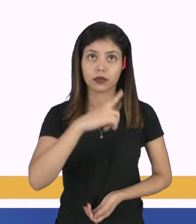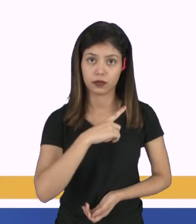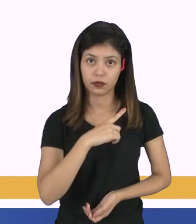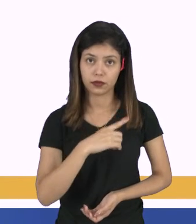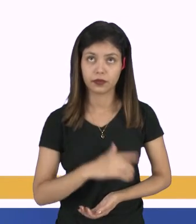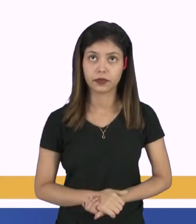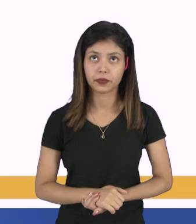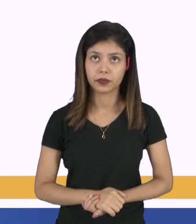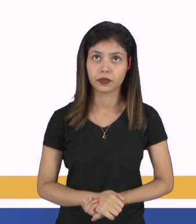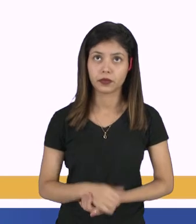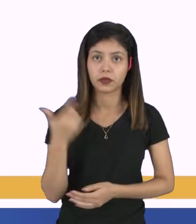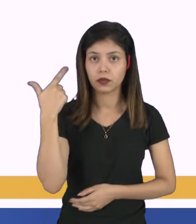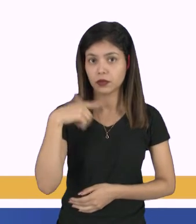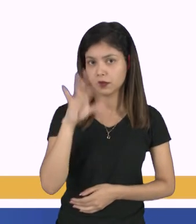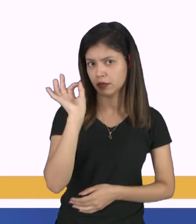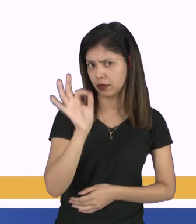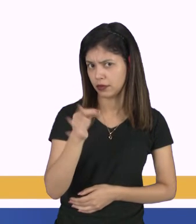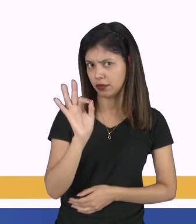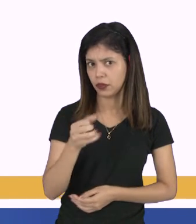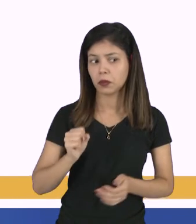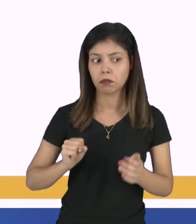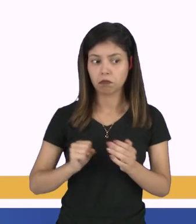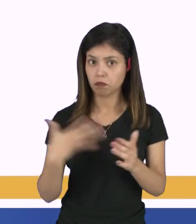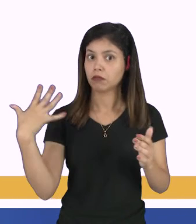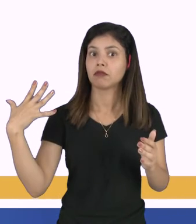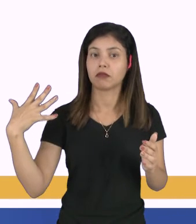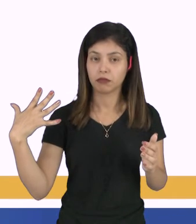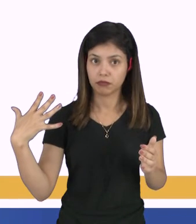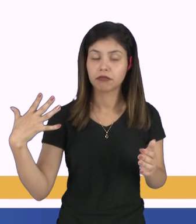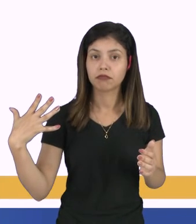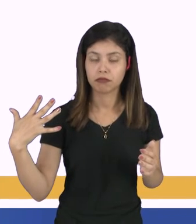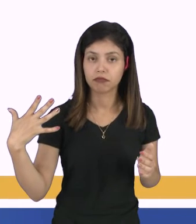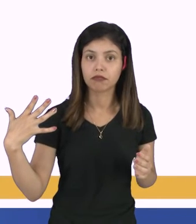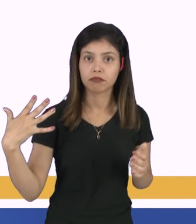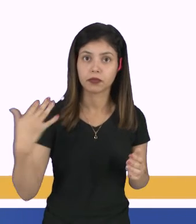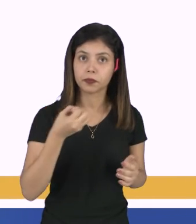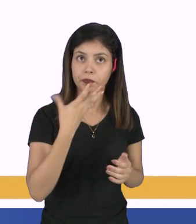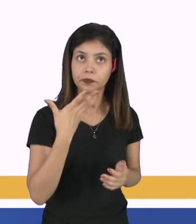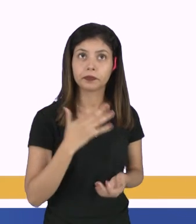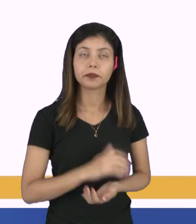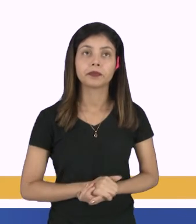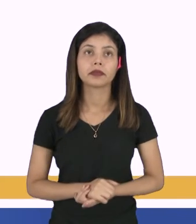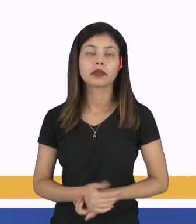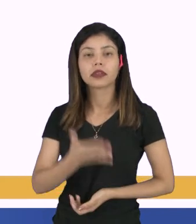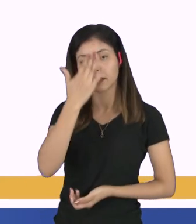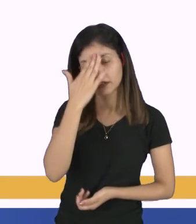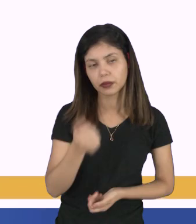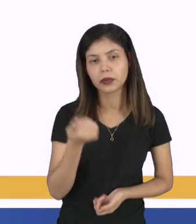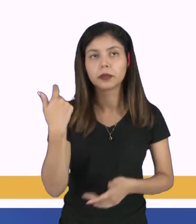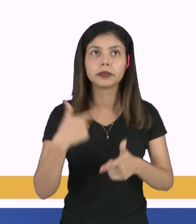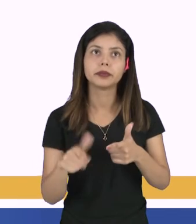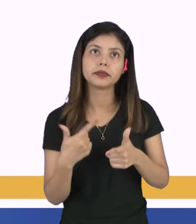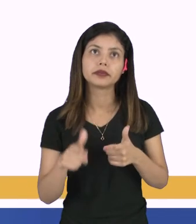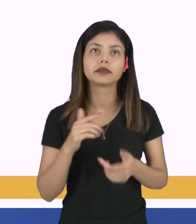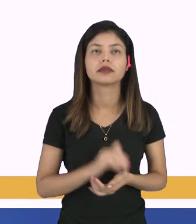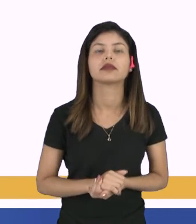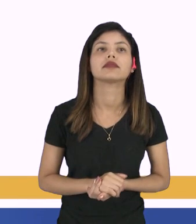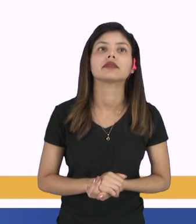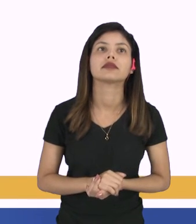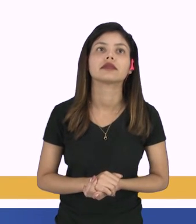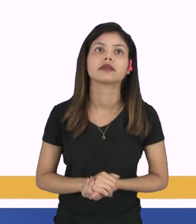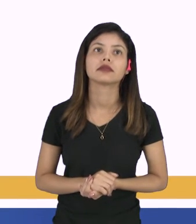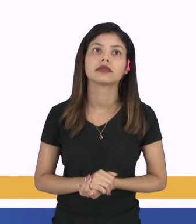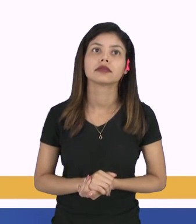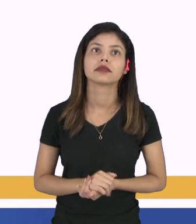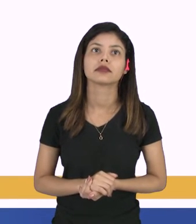ter? Você com certeza deve imaginar que vão ser muitas diagonais, né? Bom, para eu determinar esse problema, basta